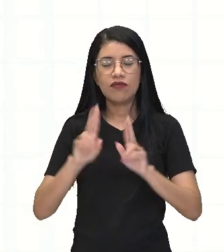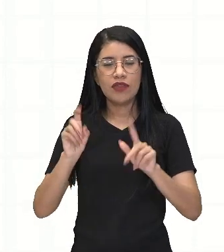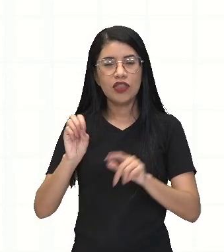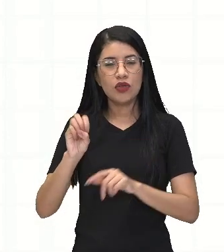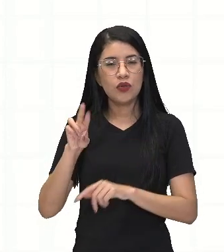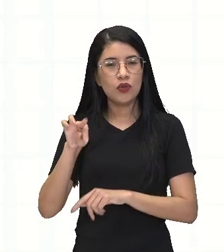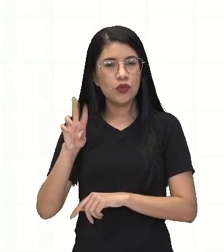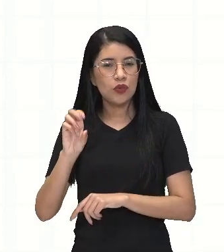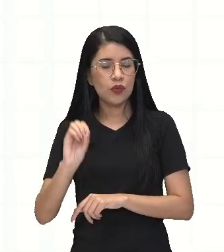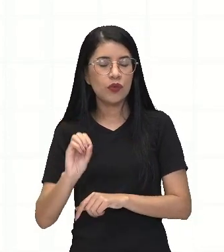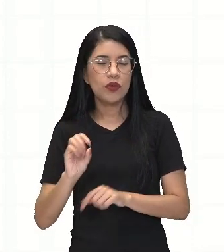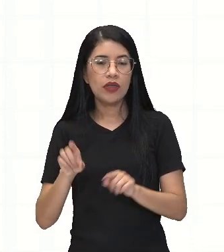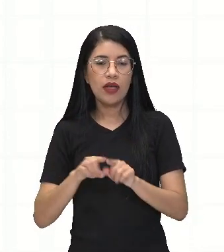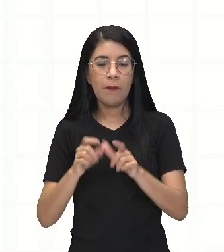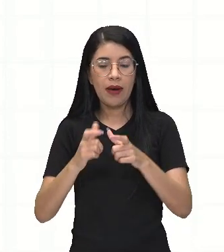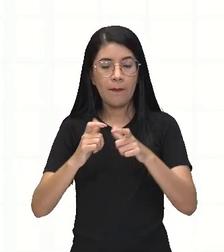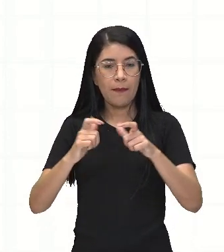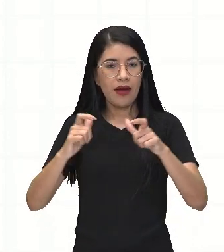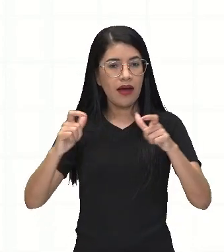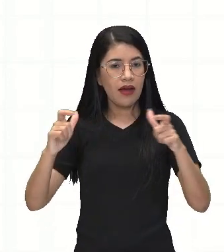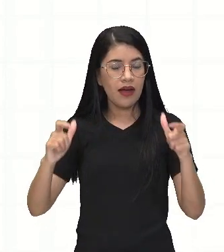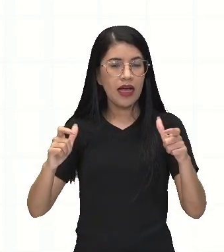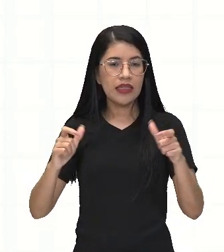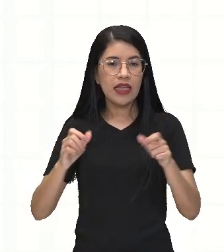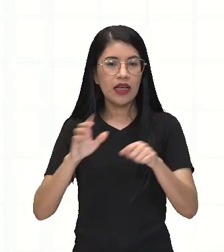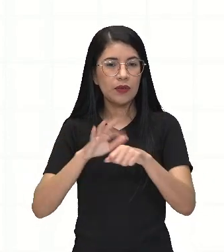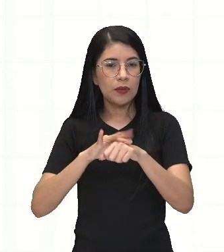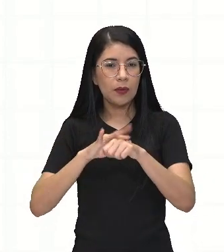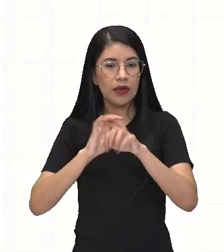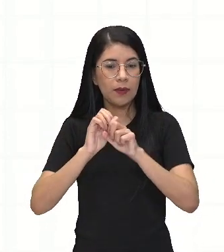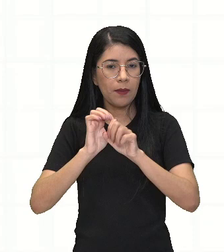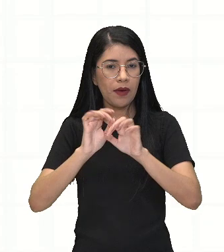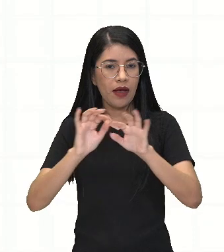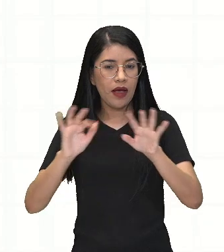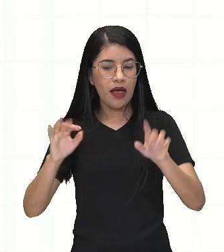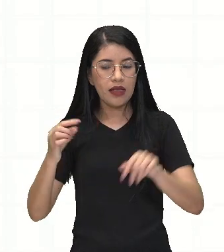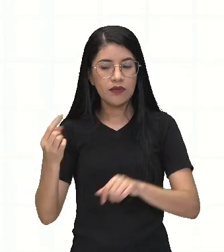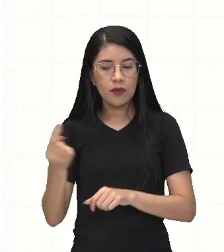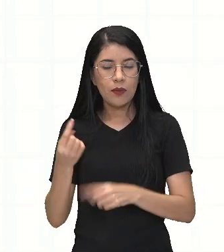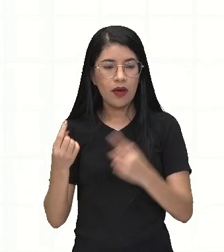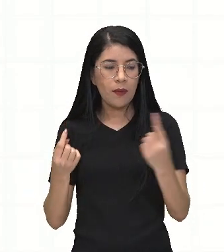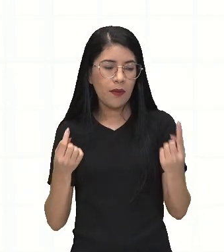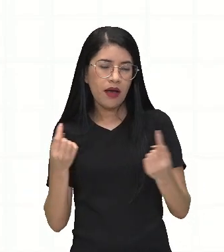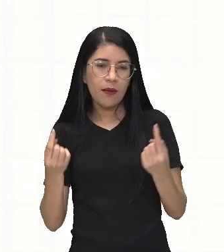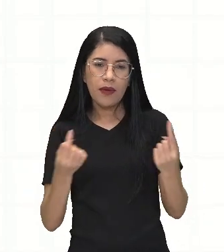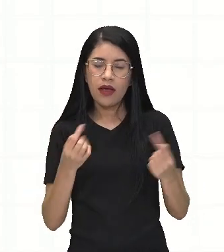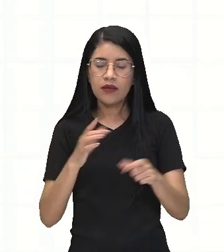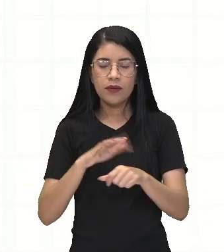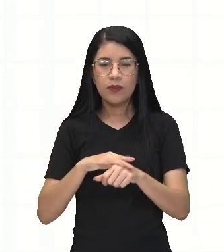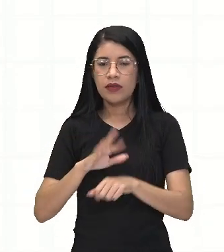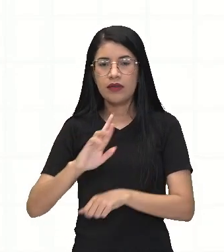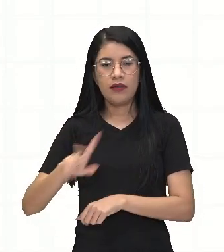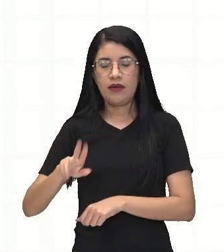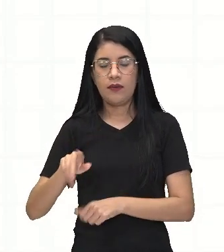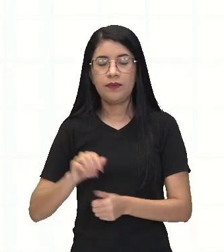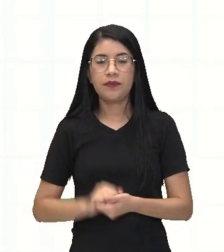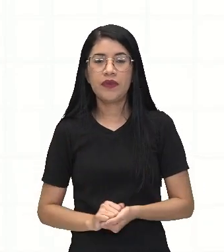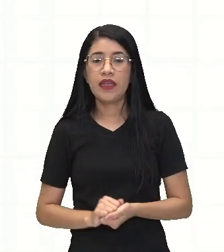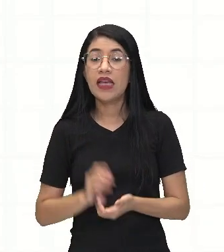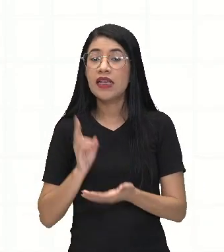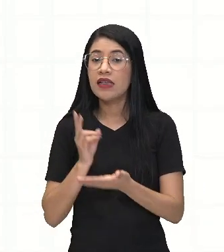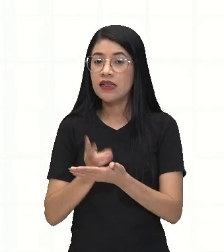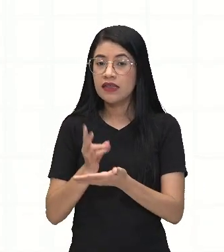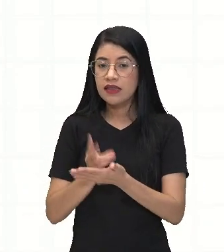aumento de casos isolados, tá bom? É uma ocorrência com